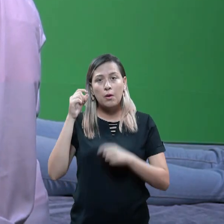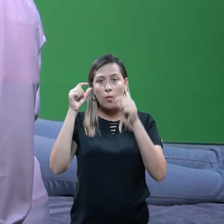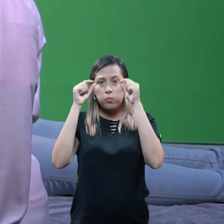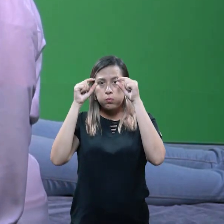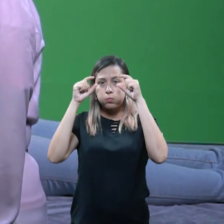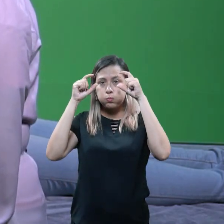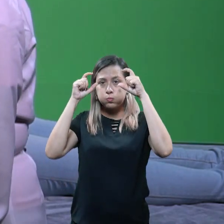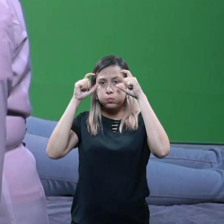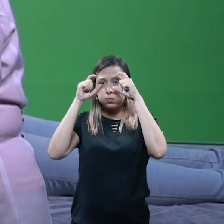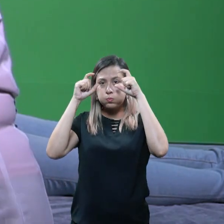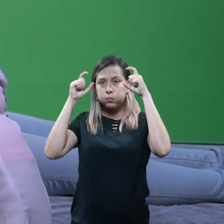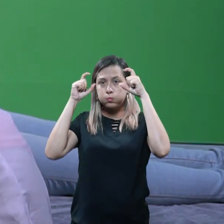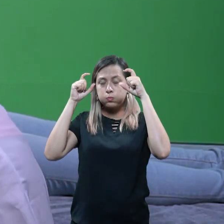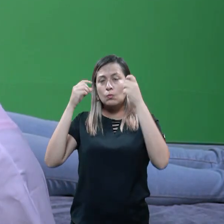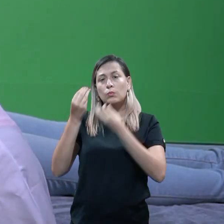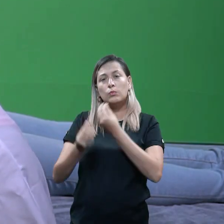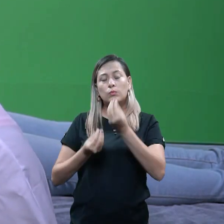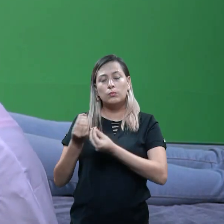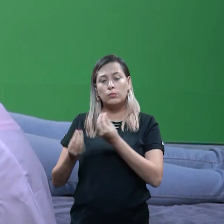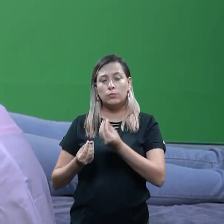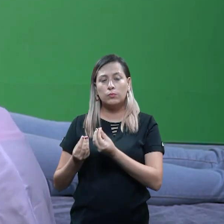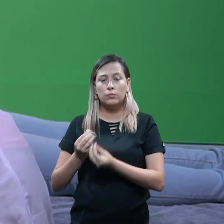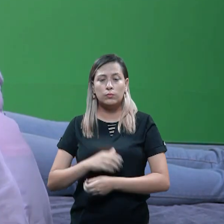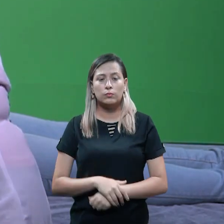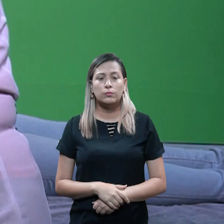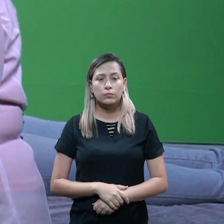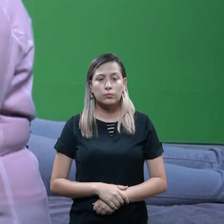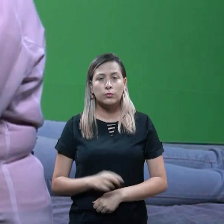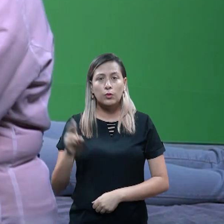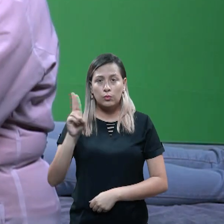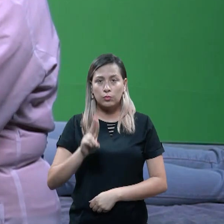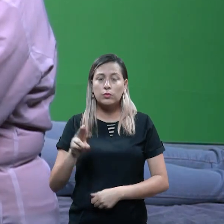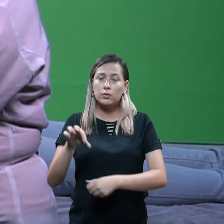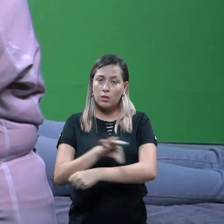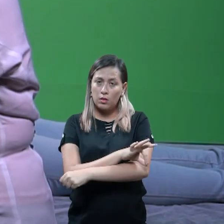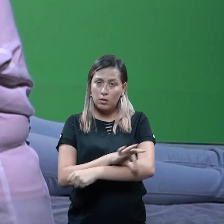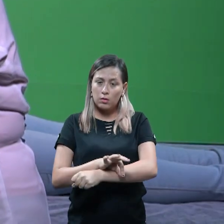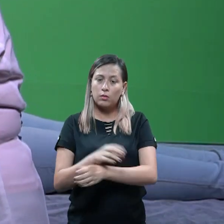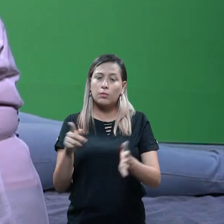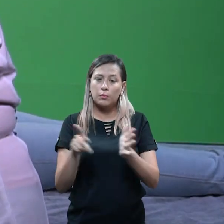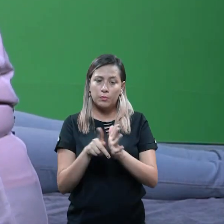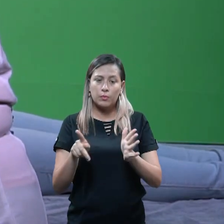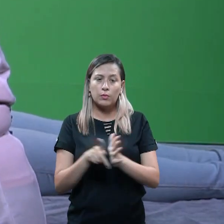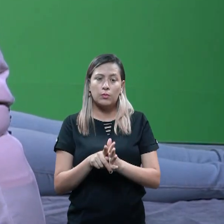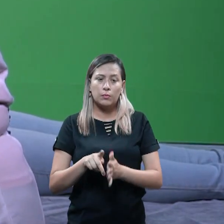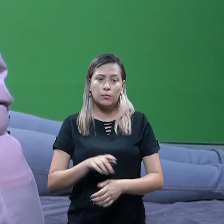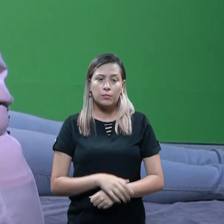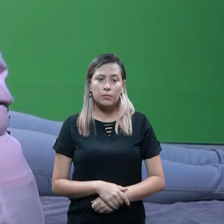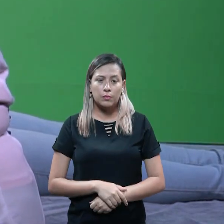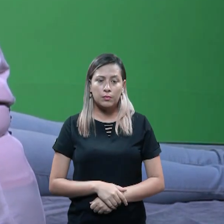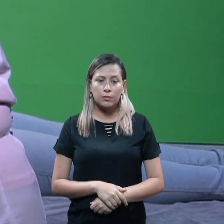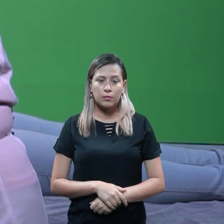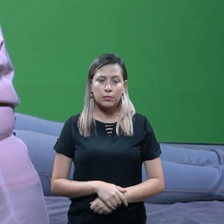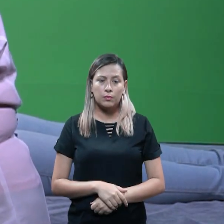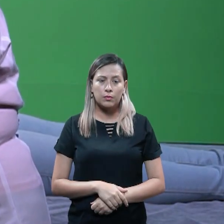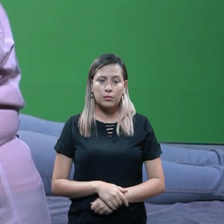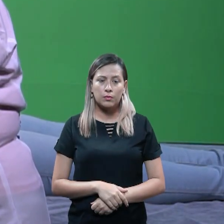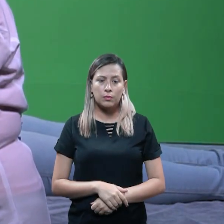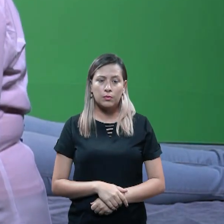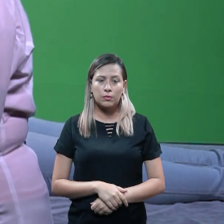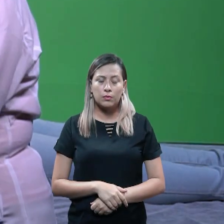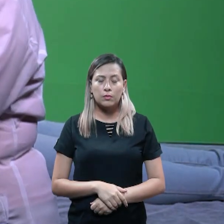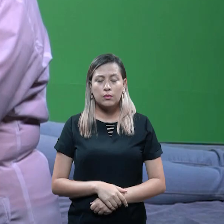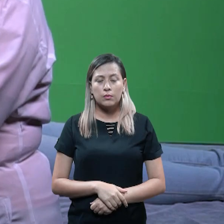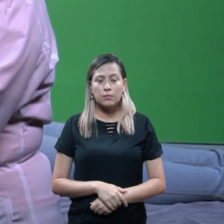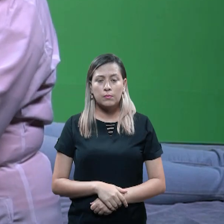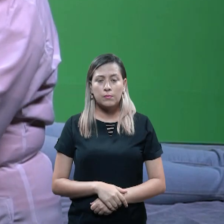sobrancelha. Como que eu fiz isso? Eu vim com o paquímetro e tirei essa medida aqui, e